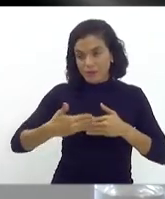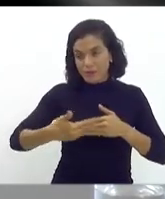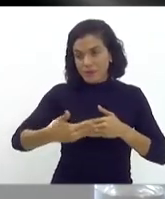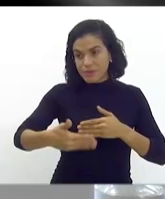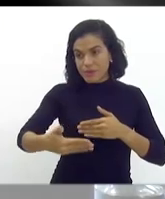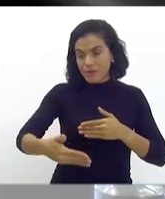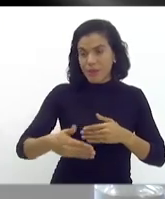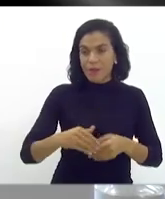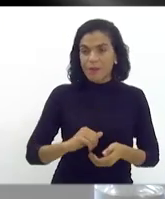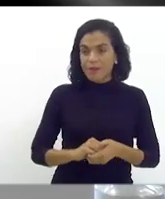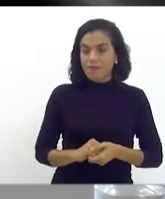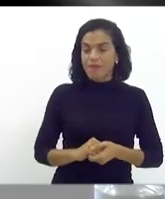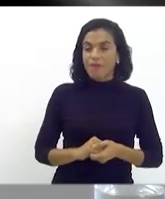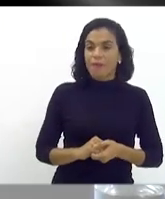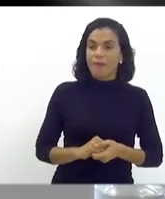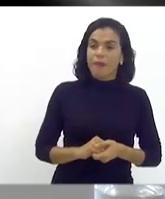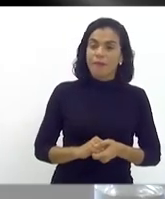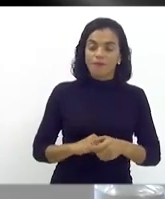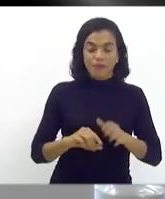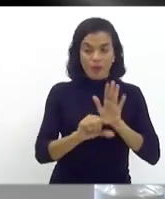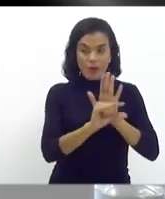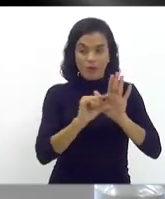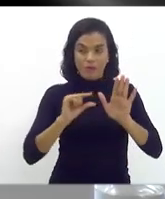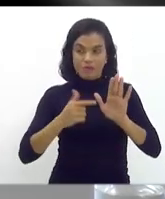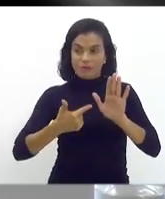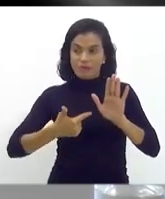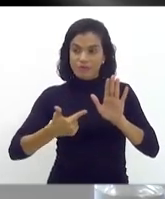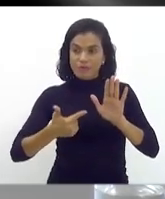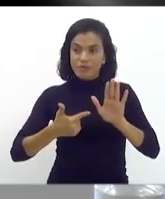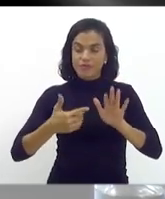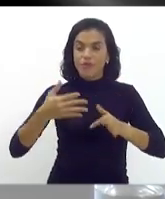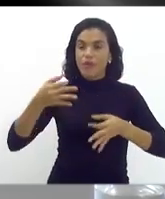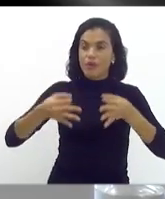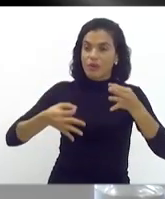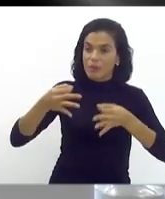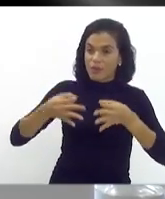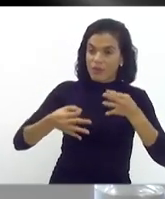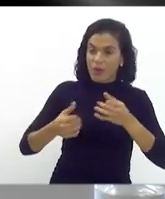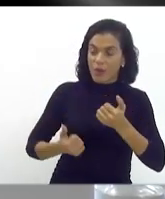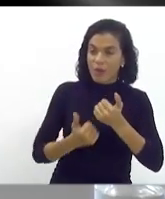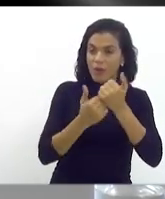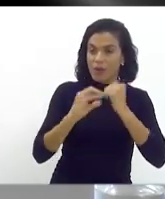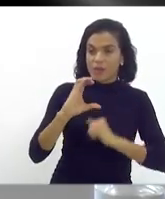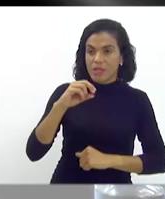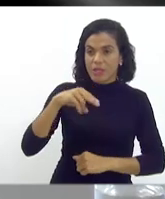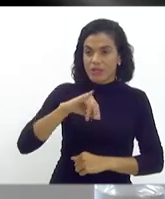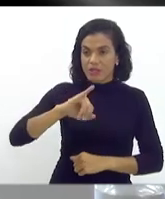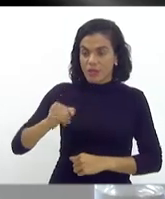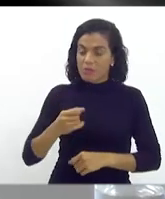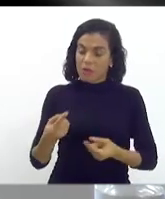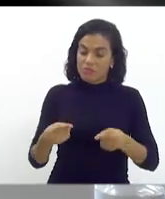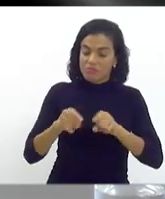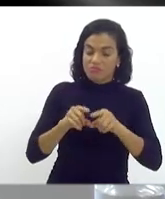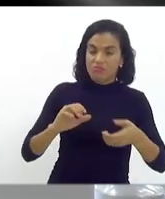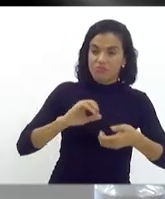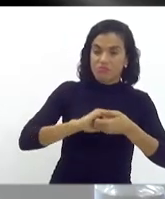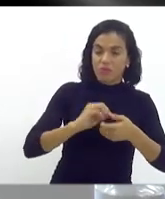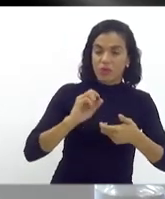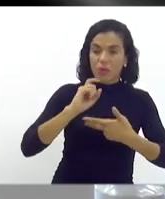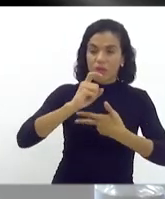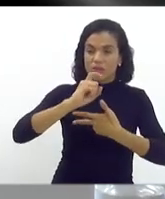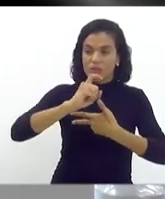adiante no parágrafo segundo os tribunais com apoio no CNJ poderão firmar convênios com executivo